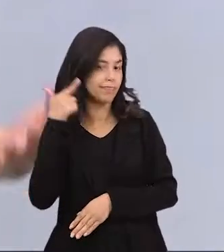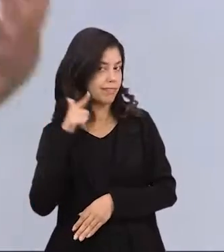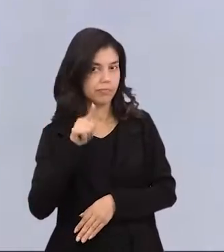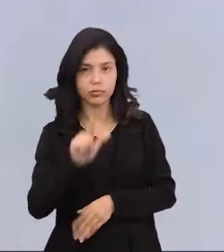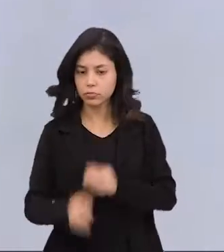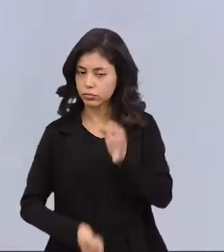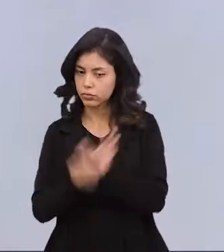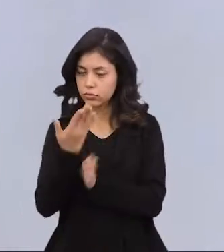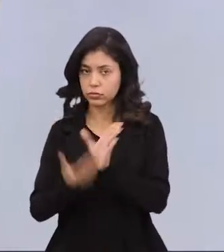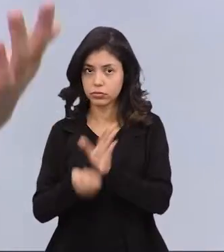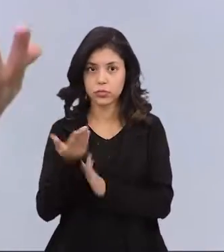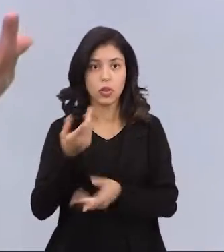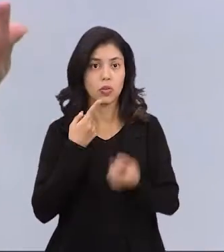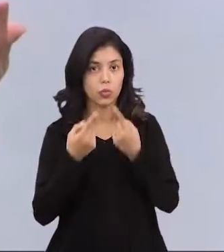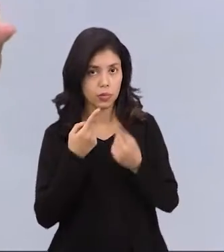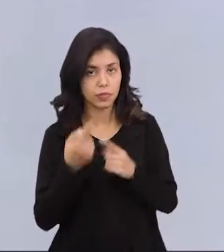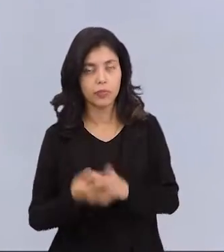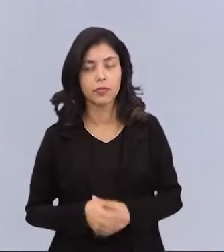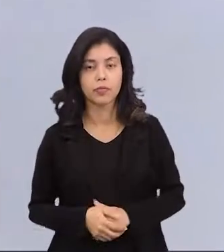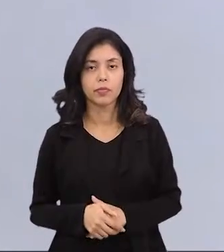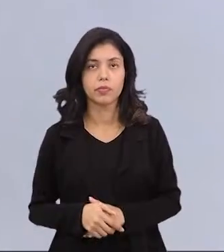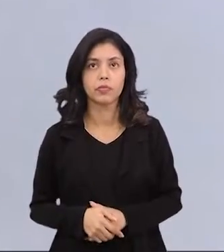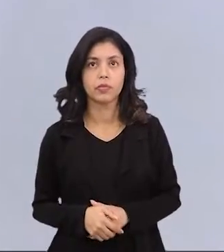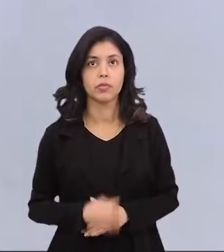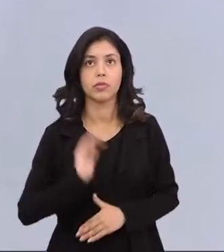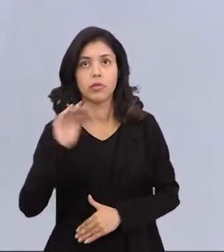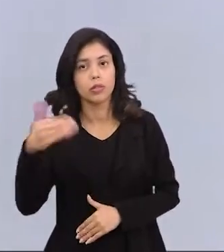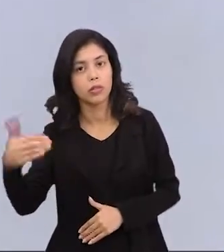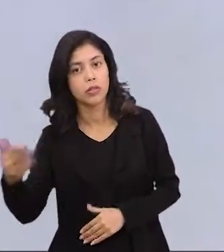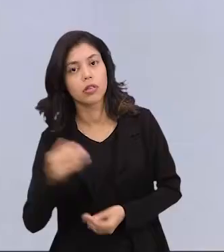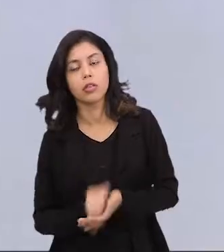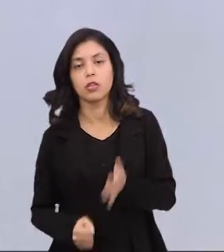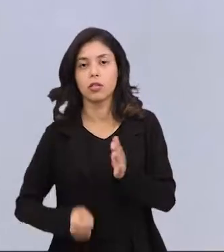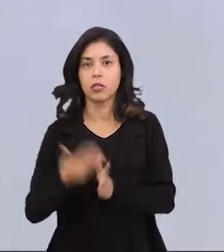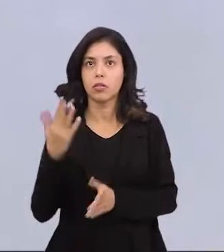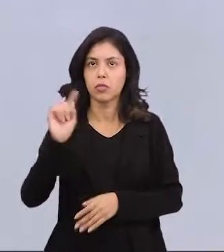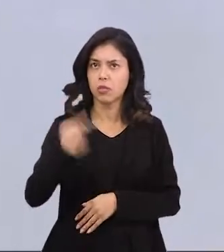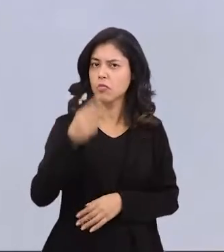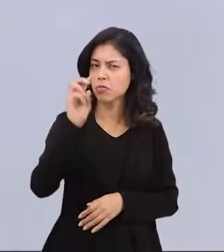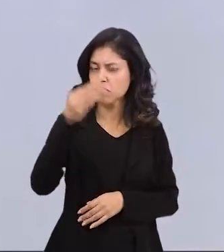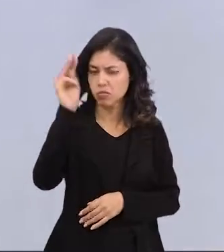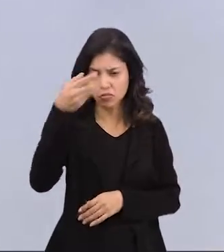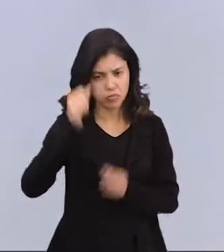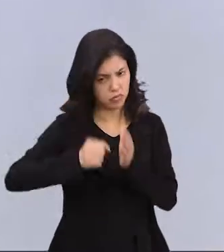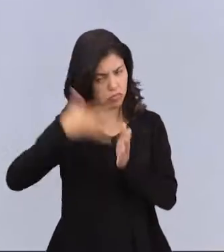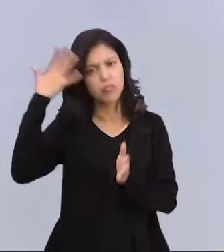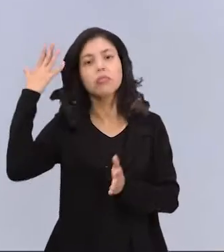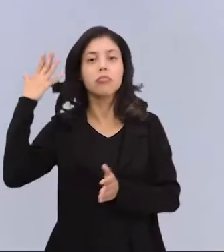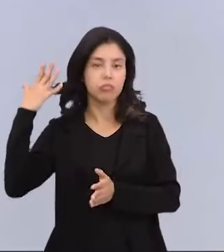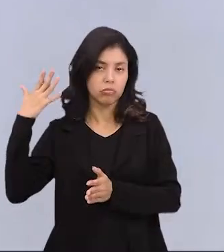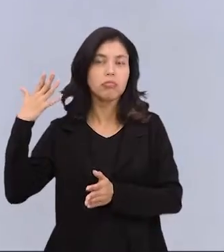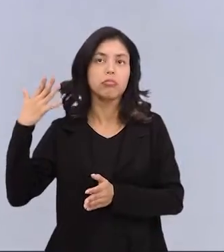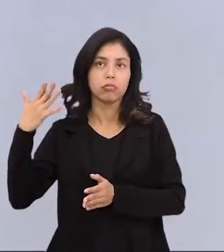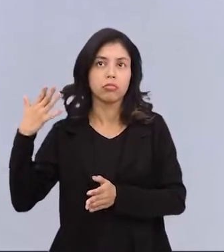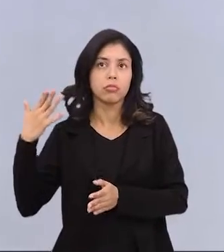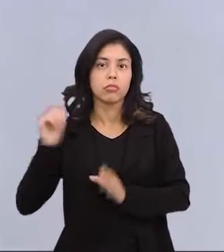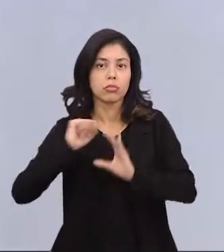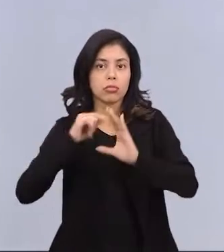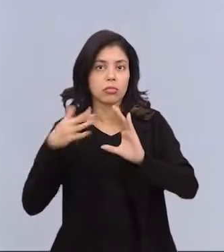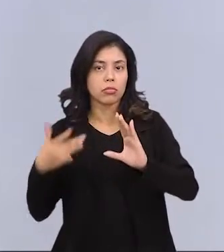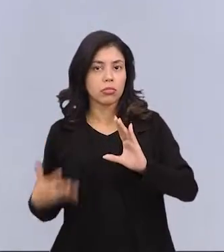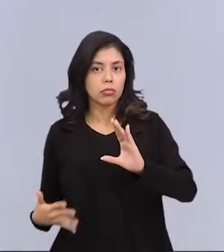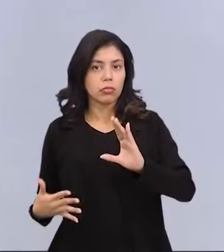conseguem se comunicar. Ao longo de milhares de anos, lembrando que para uma